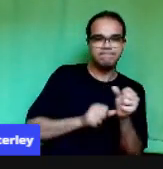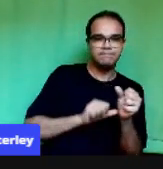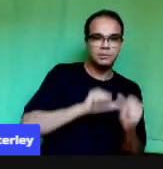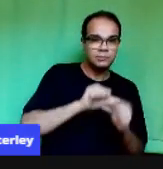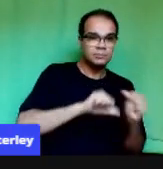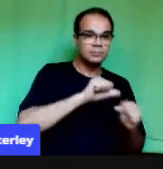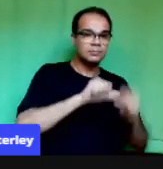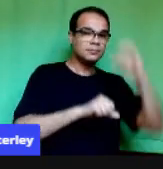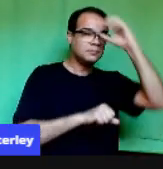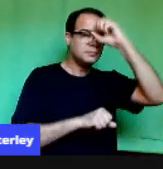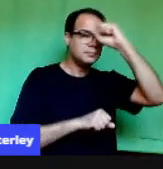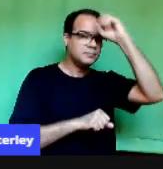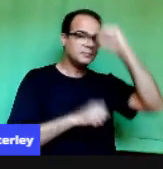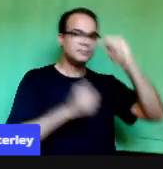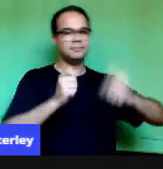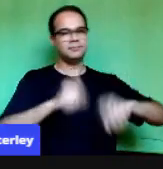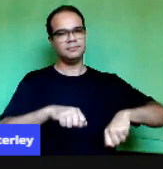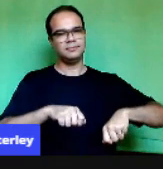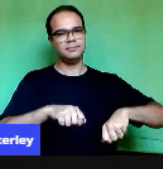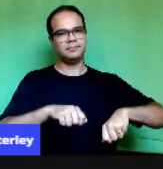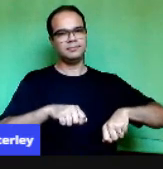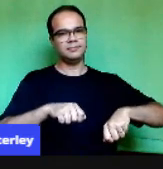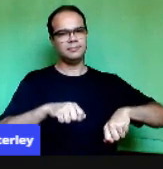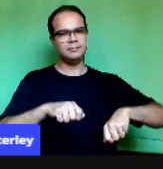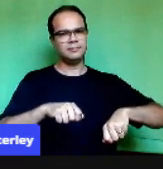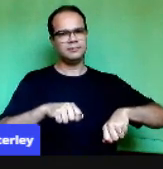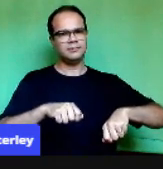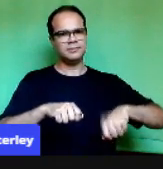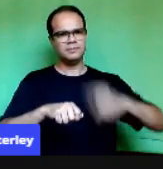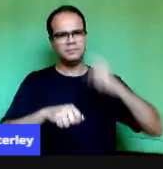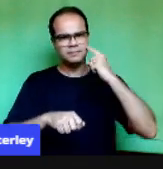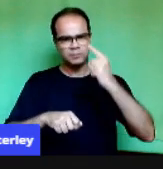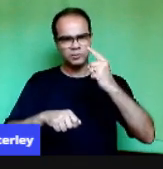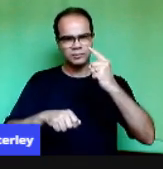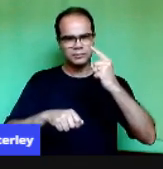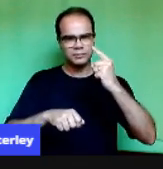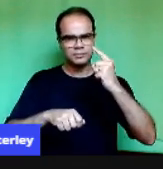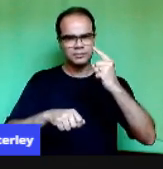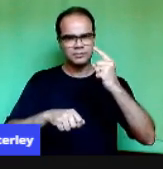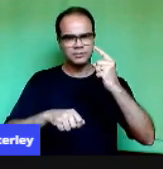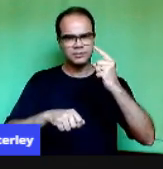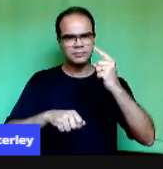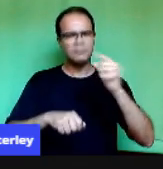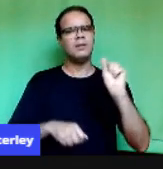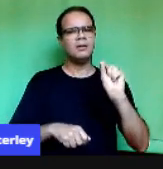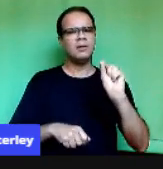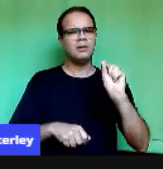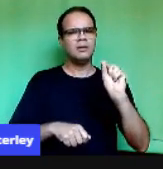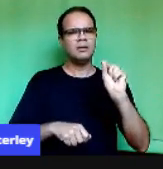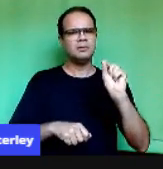vamos conversar um pouquinho, porque essa mudança ela foi sentida principalmente pelos gestores,